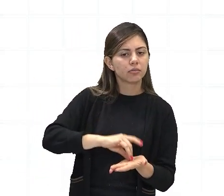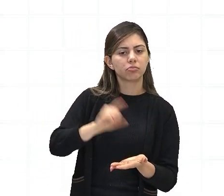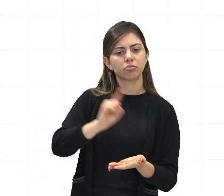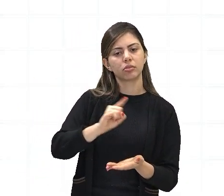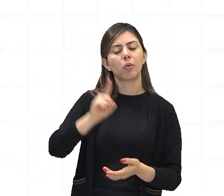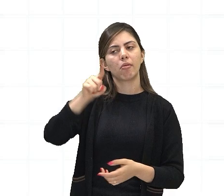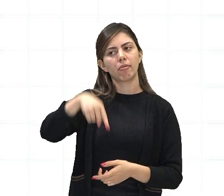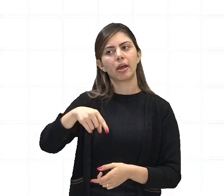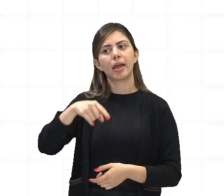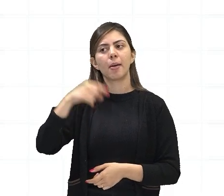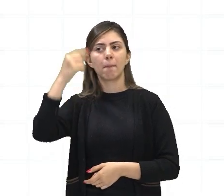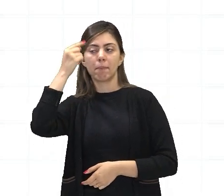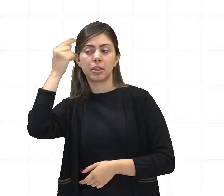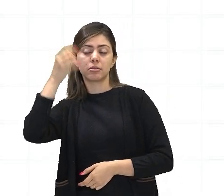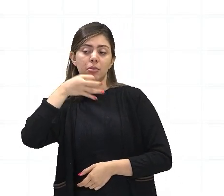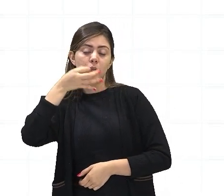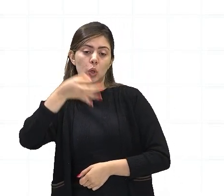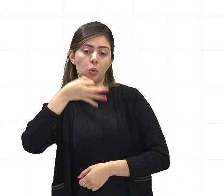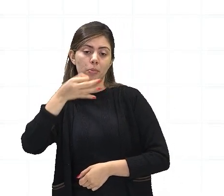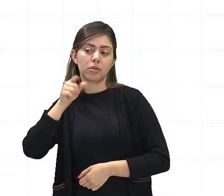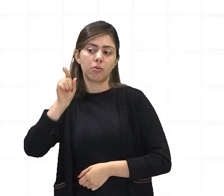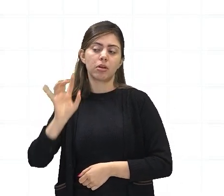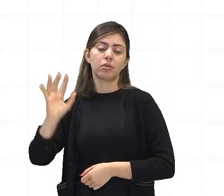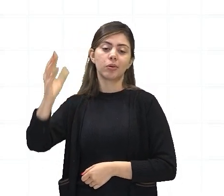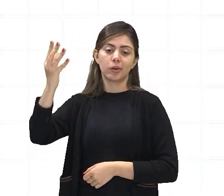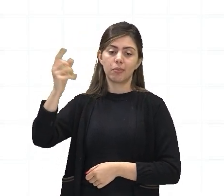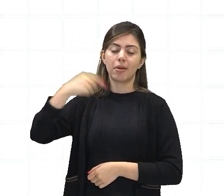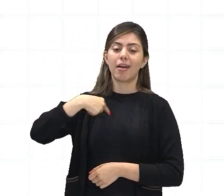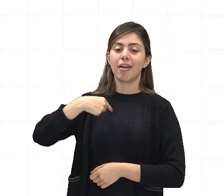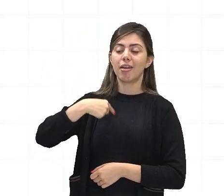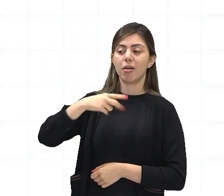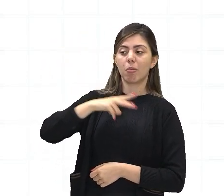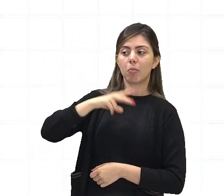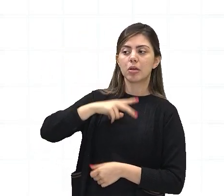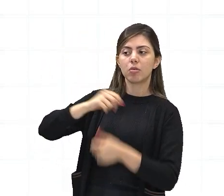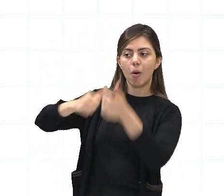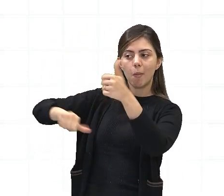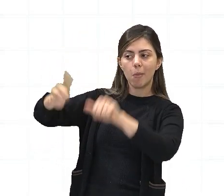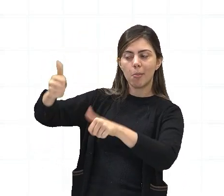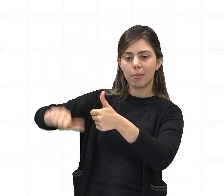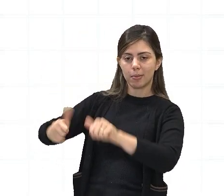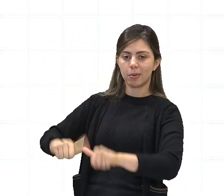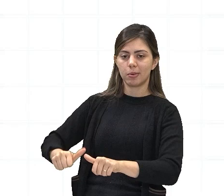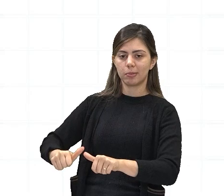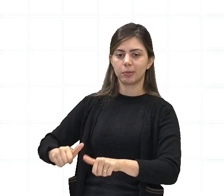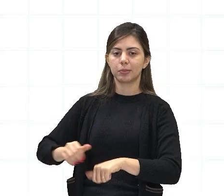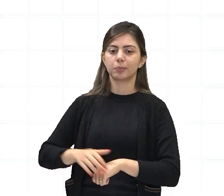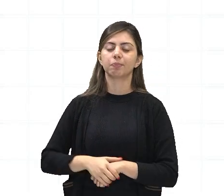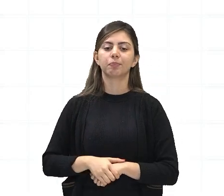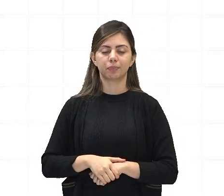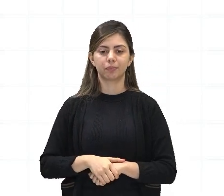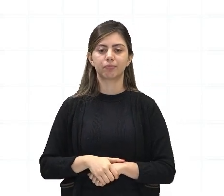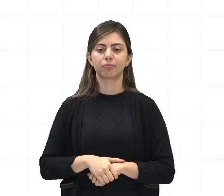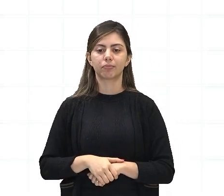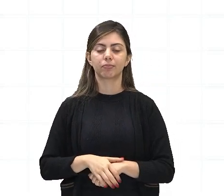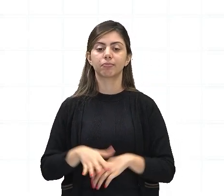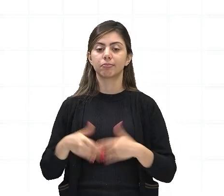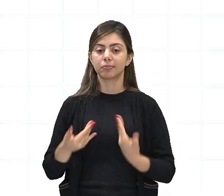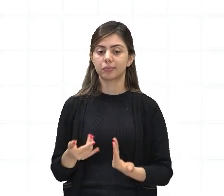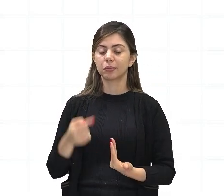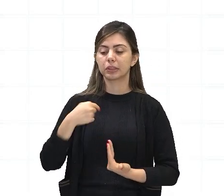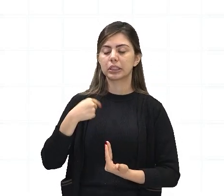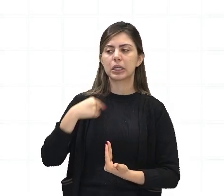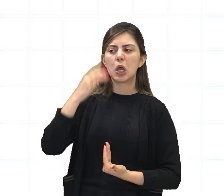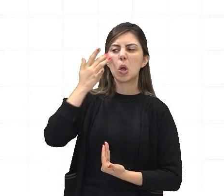que eu penso a respeito do fato. Trata-se de um julgamento pessoal, da minha tese, do meu pensamento, daquilo que